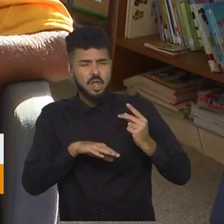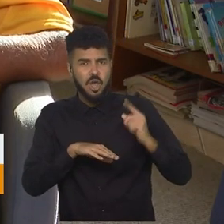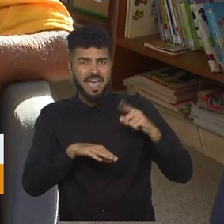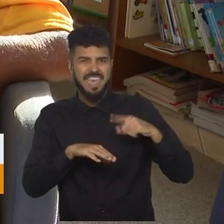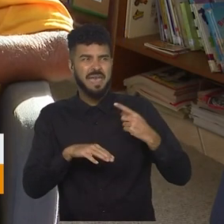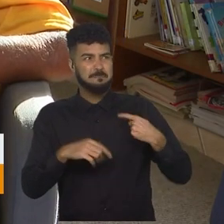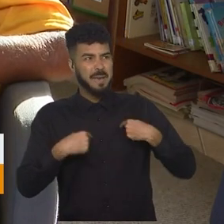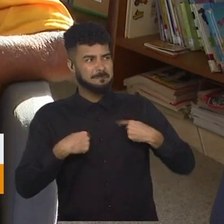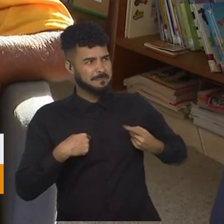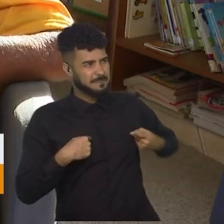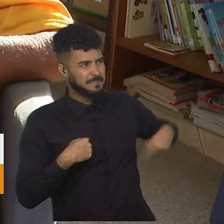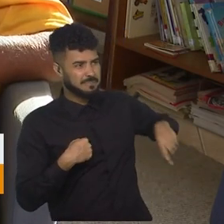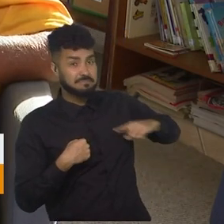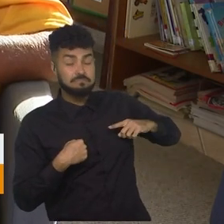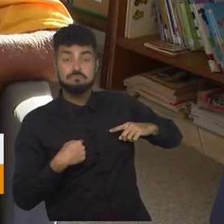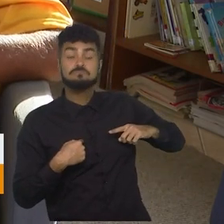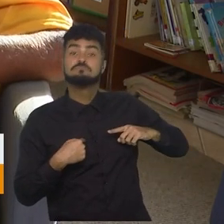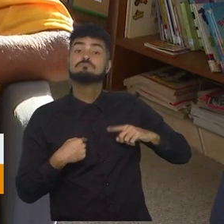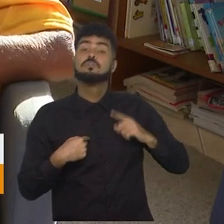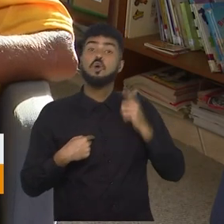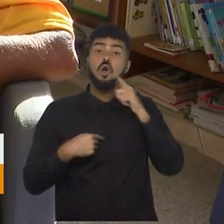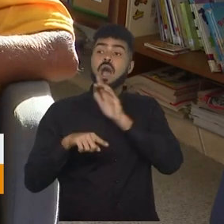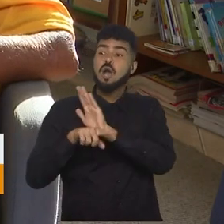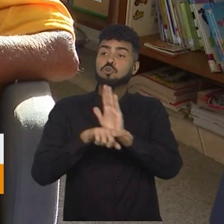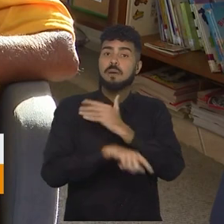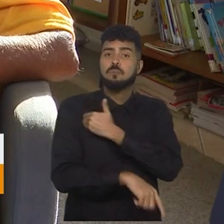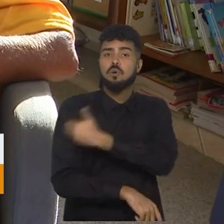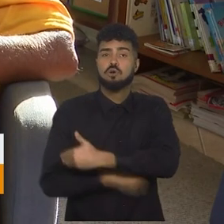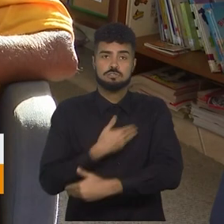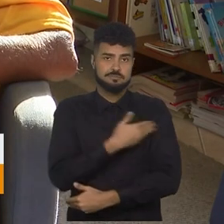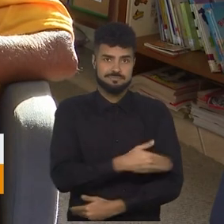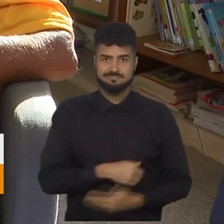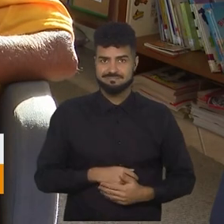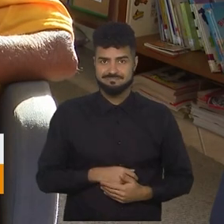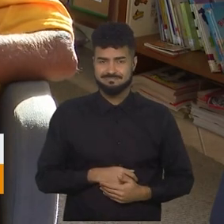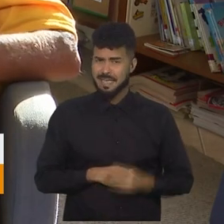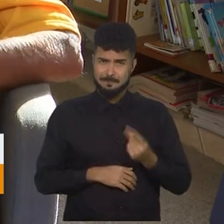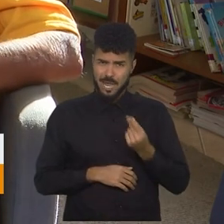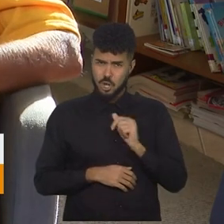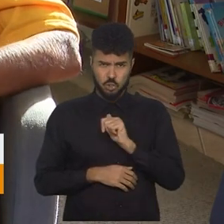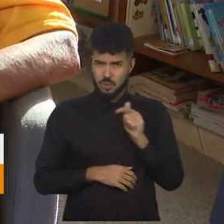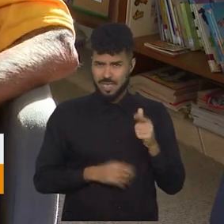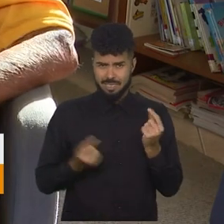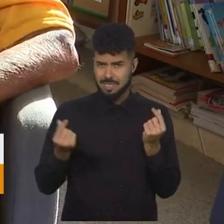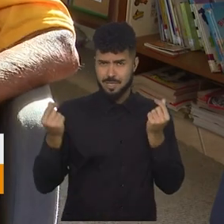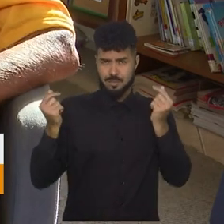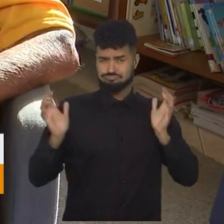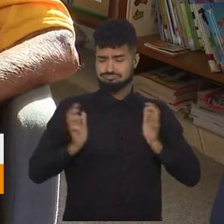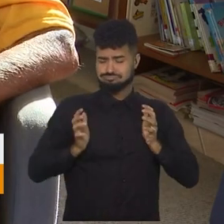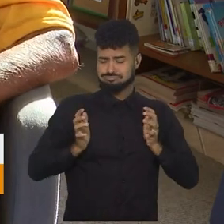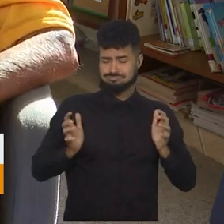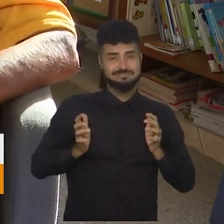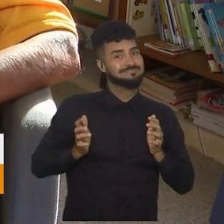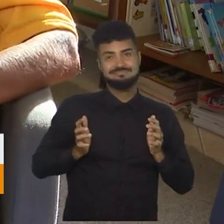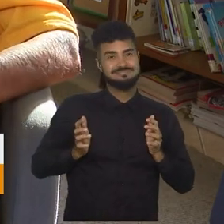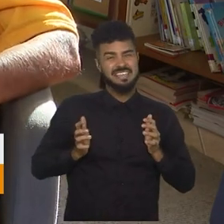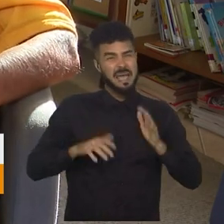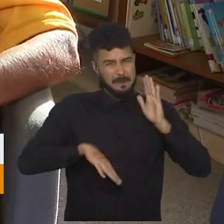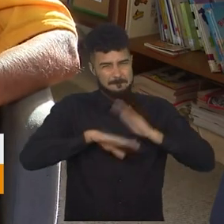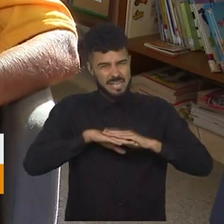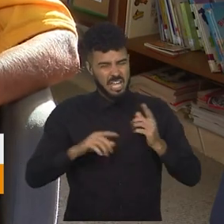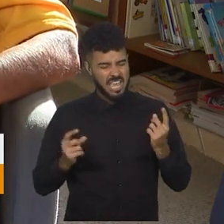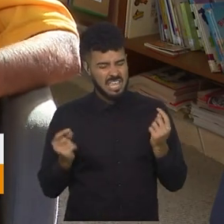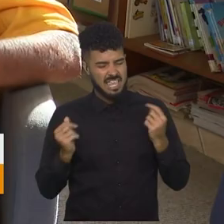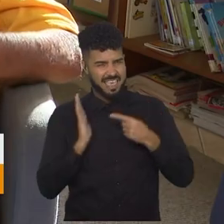tem para nós é você ajudar o próximo. É melhor do que você ser rico. A maior riqueza